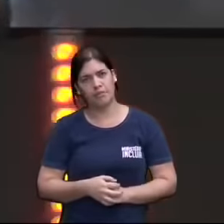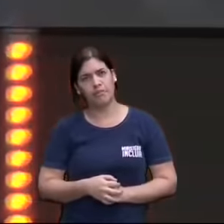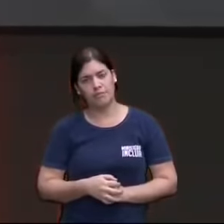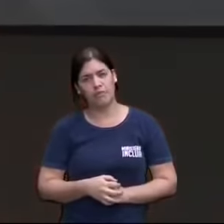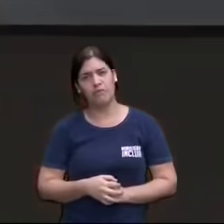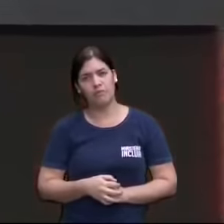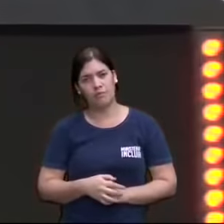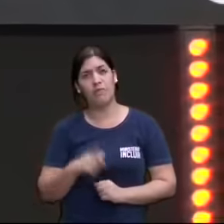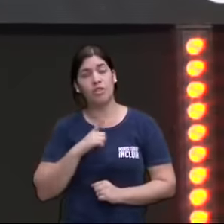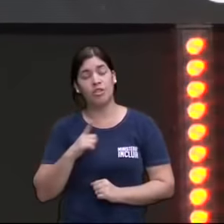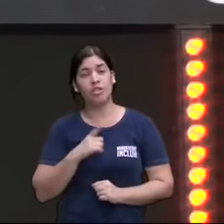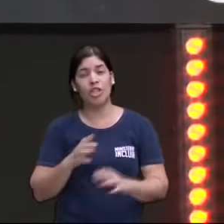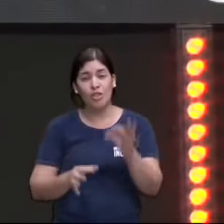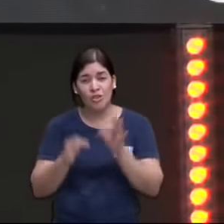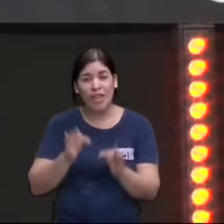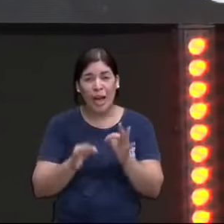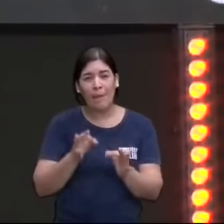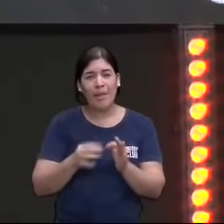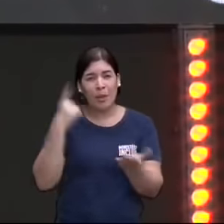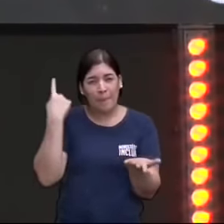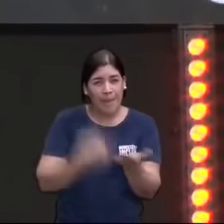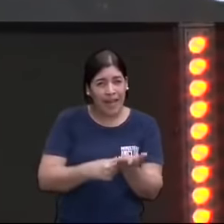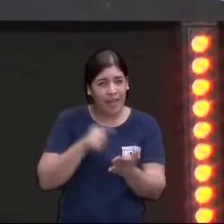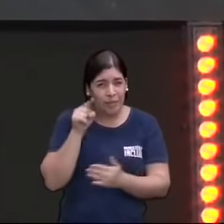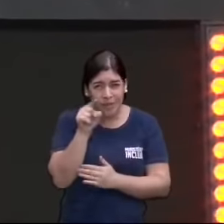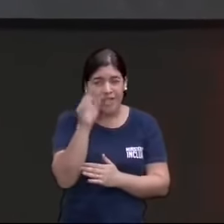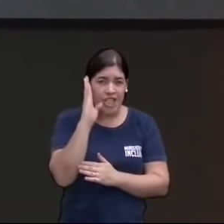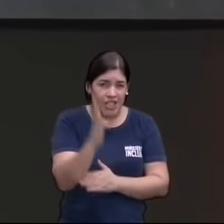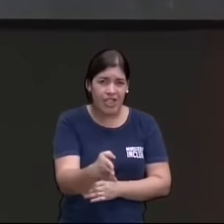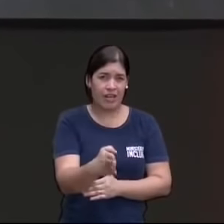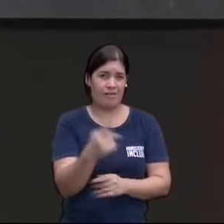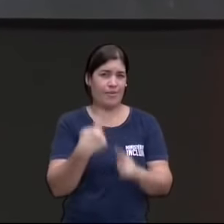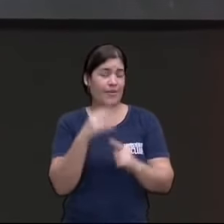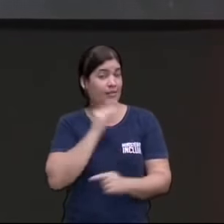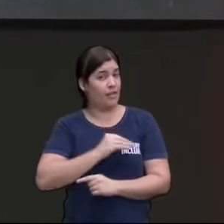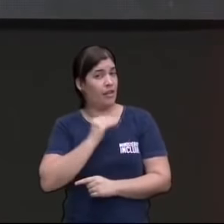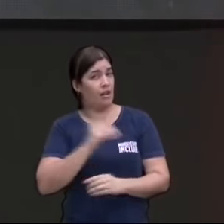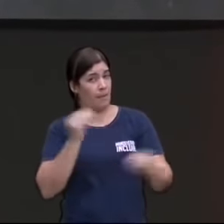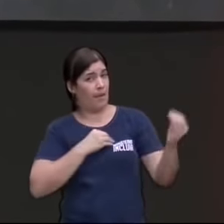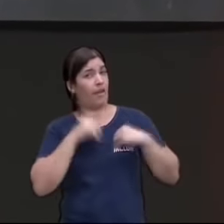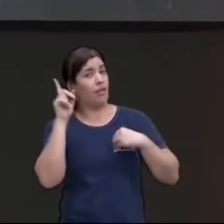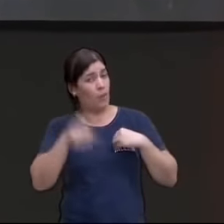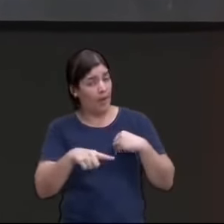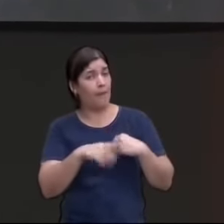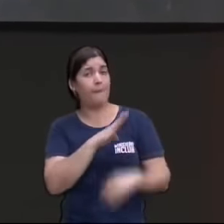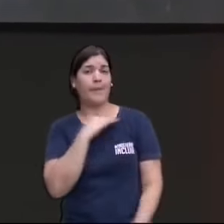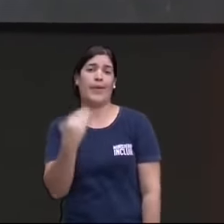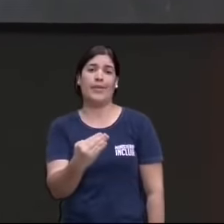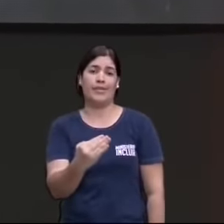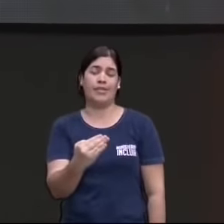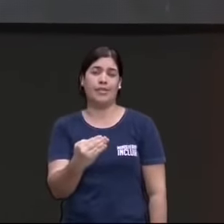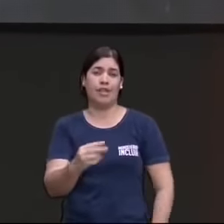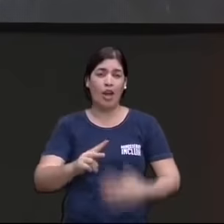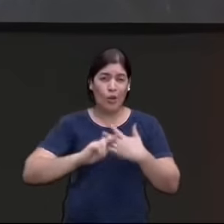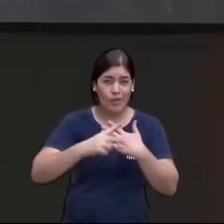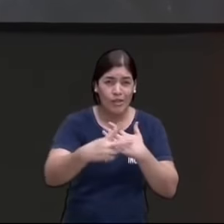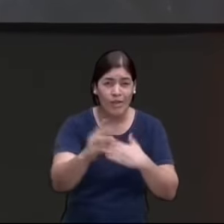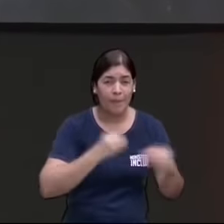Tinha um julgamento determinado para você, porque o salário do pecado é a morte. As consequências do pecado são